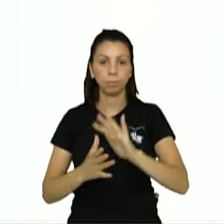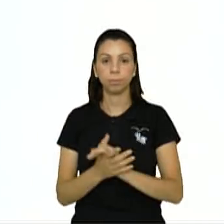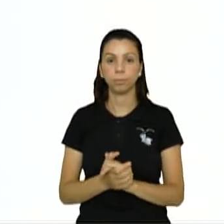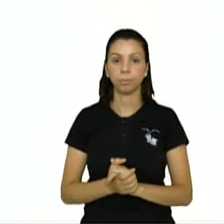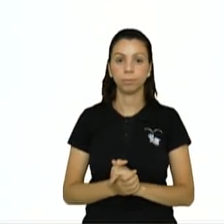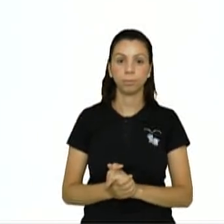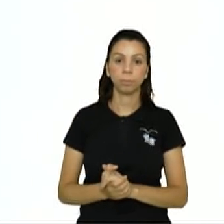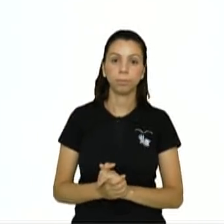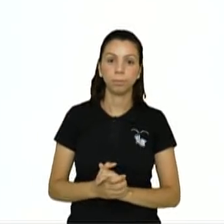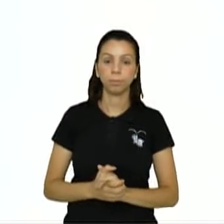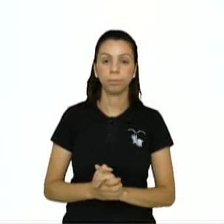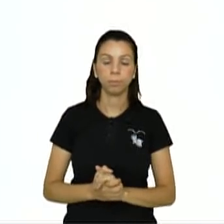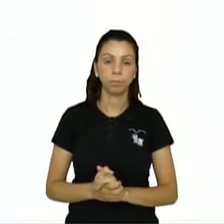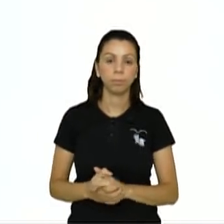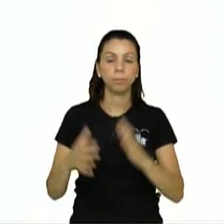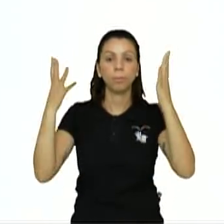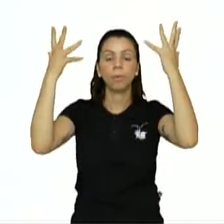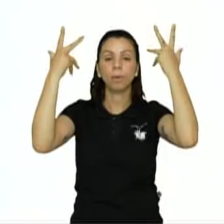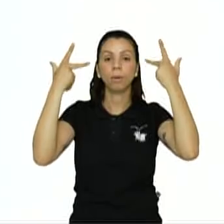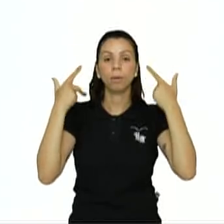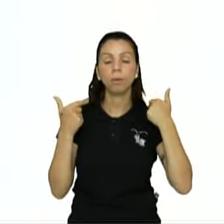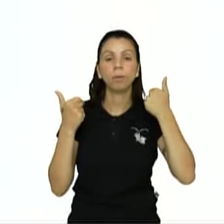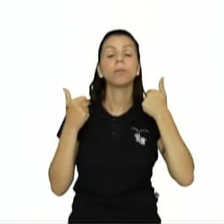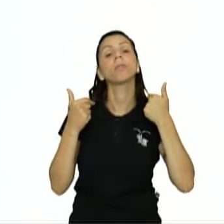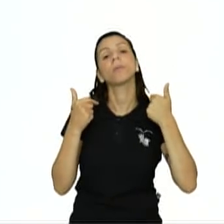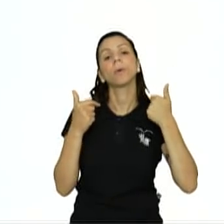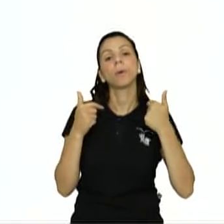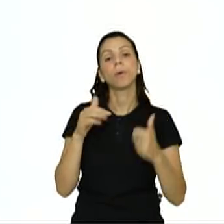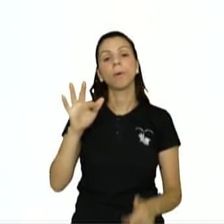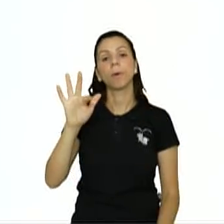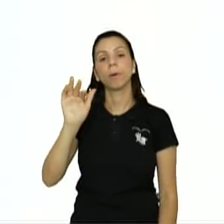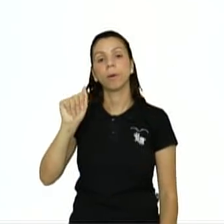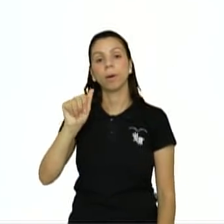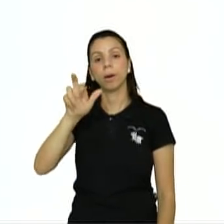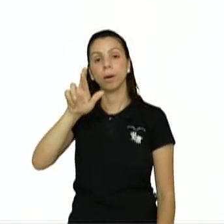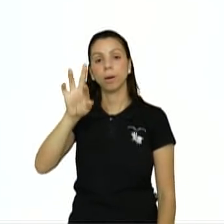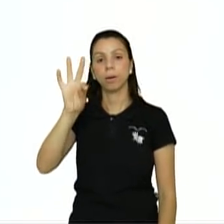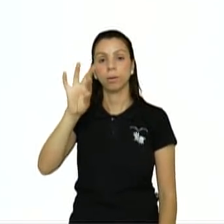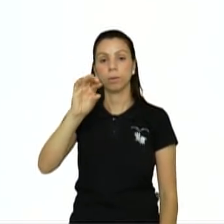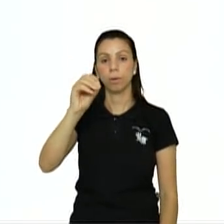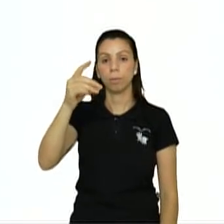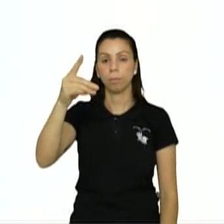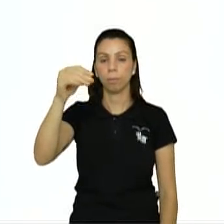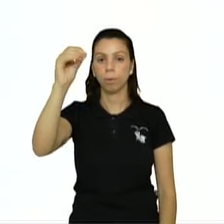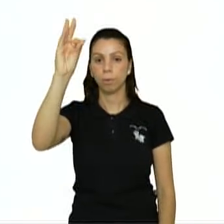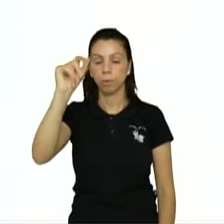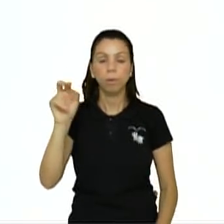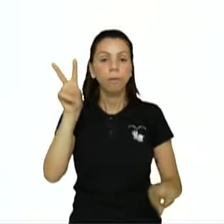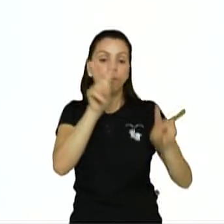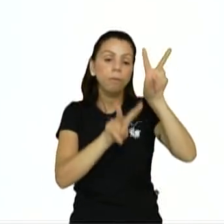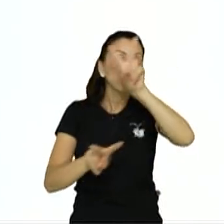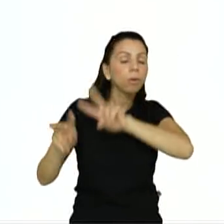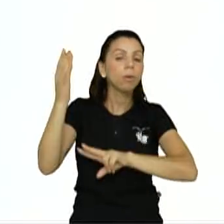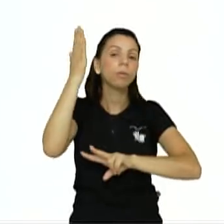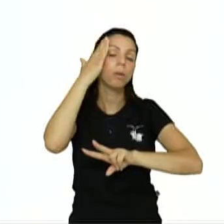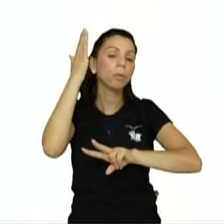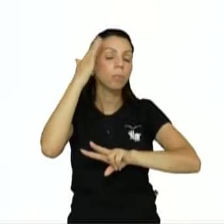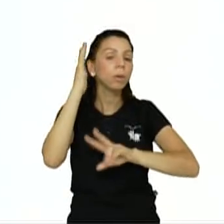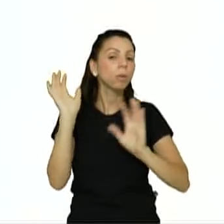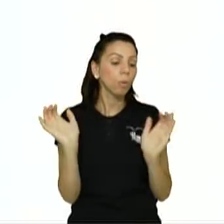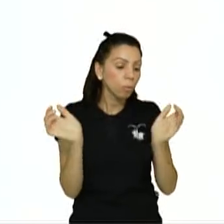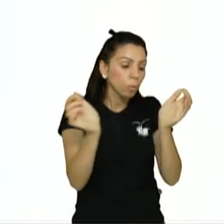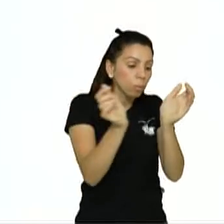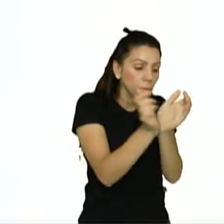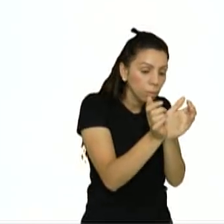isso. Um animal é do filo Artrópoda. A maneira visual mais precisa de se saber se ele